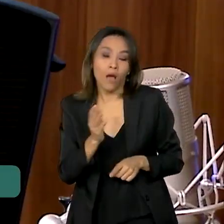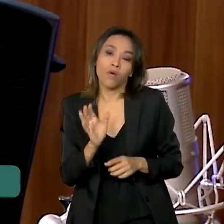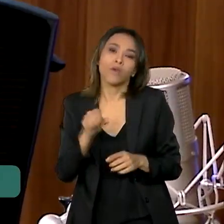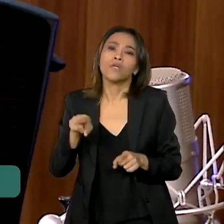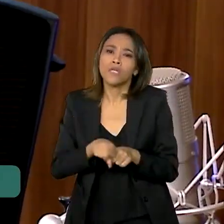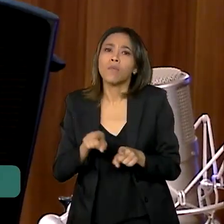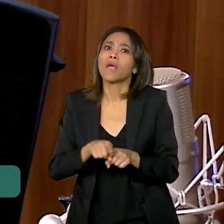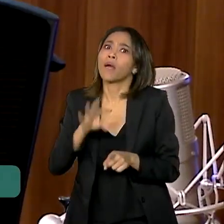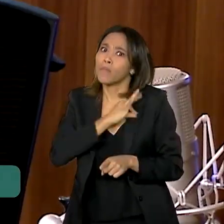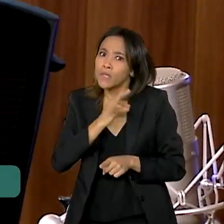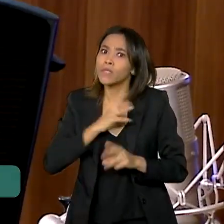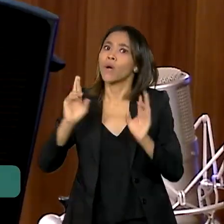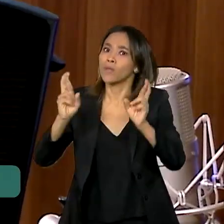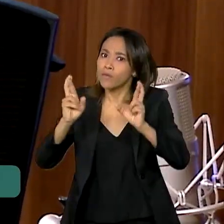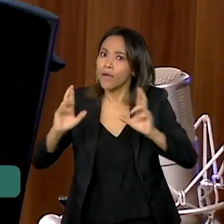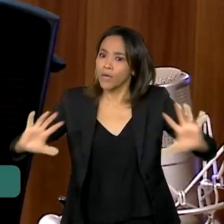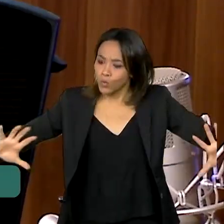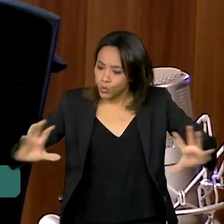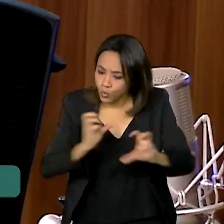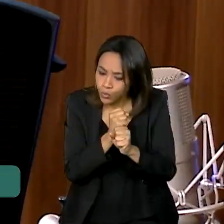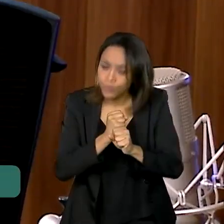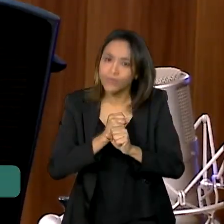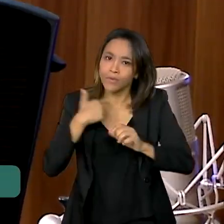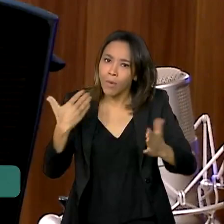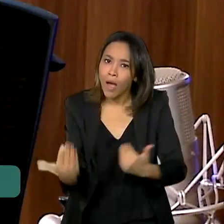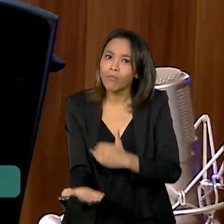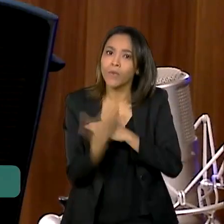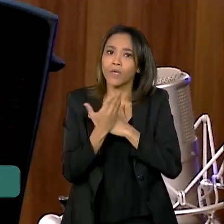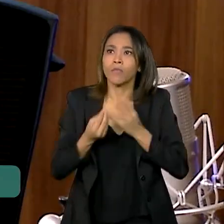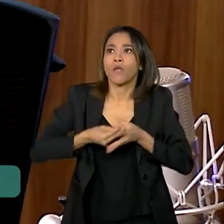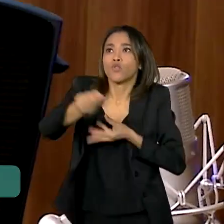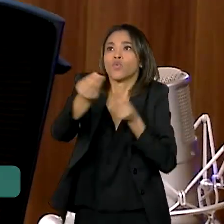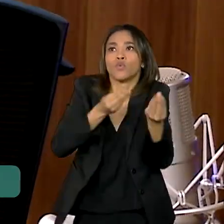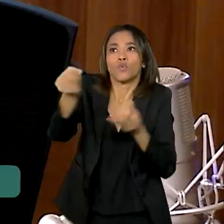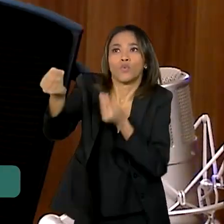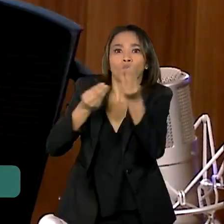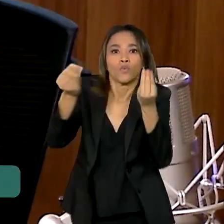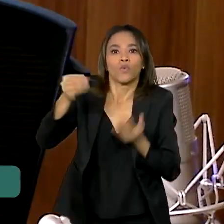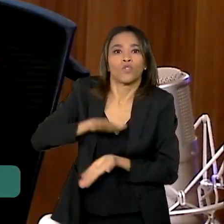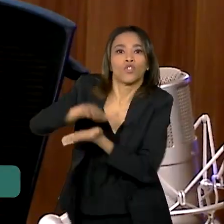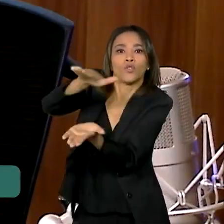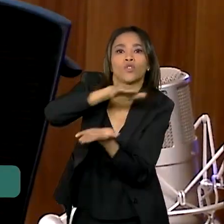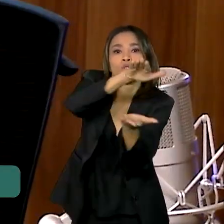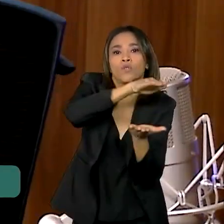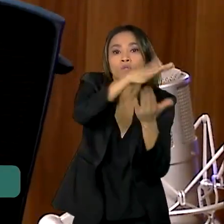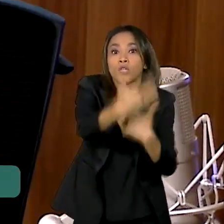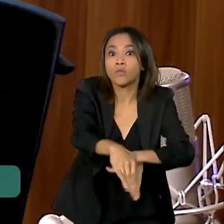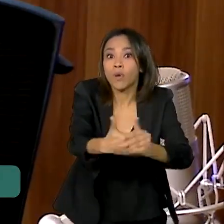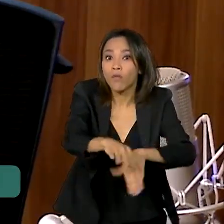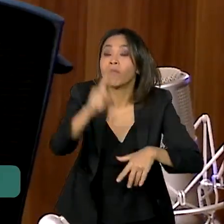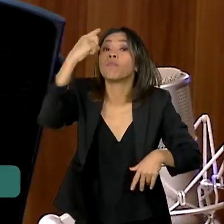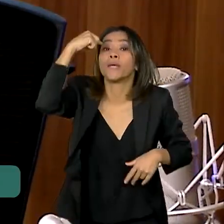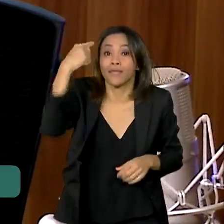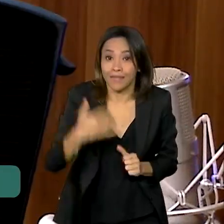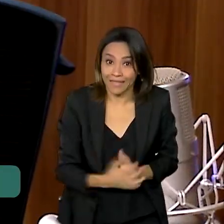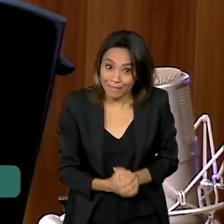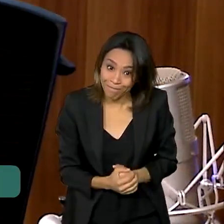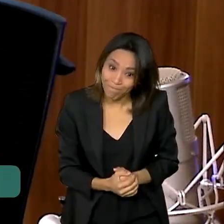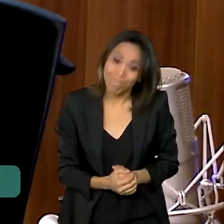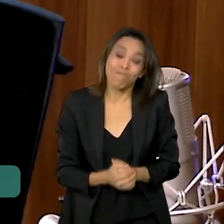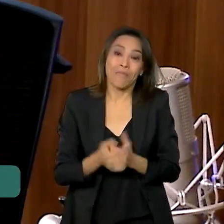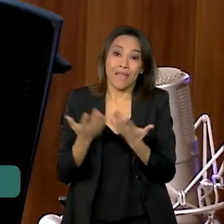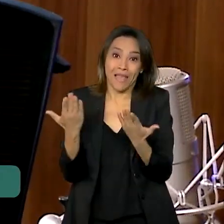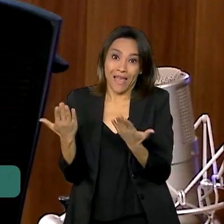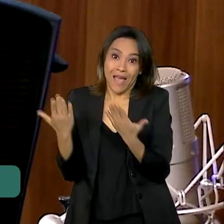Polícia Rodoviária Federal, que está tendo um trabalho importantíssimo na logística de distribuição das provas, né, porque a gente tem um esquema, imagina, você escreve a